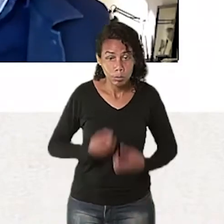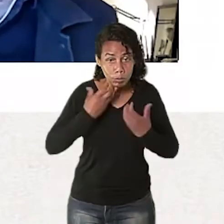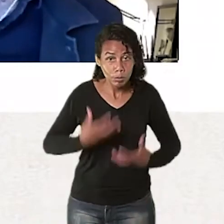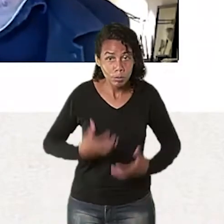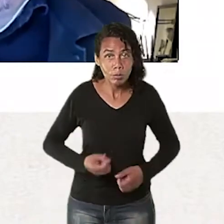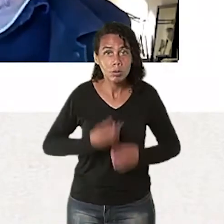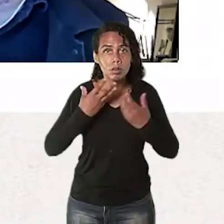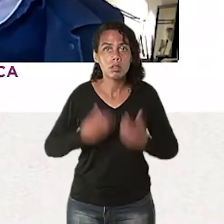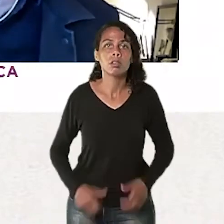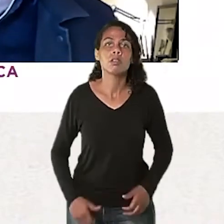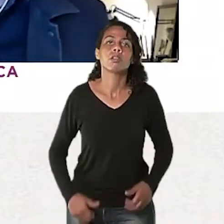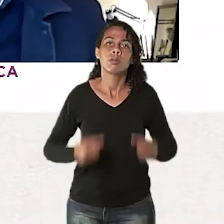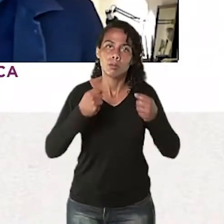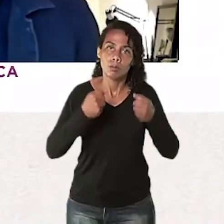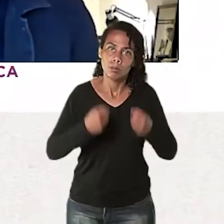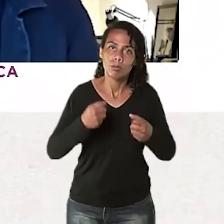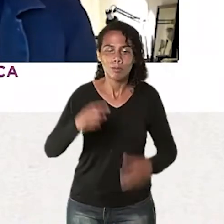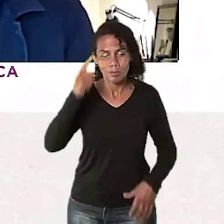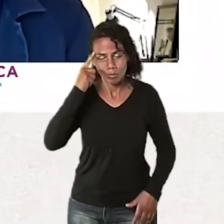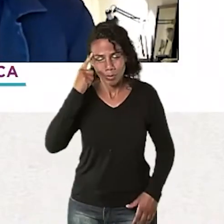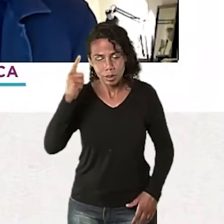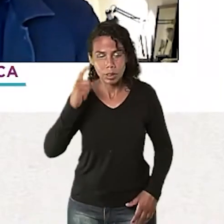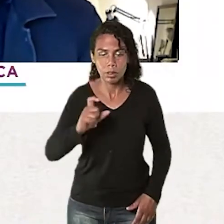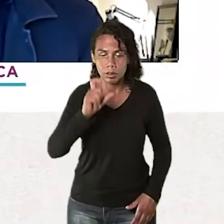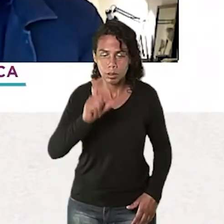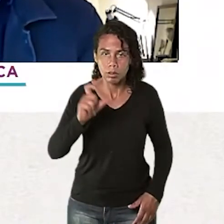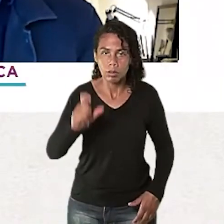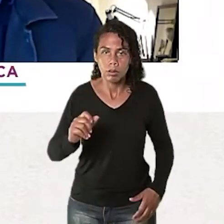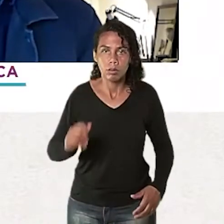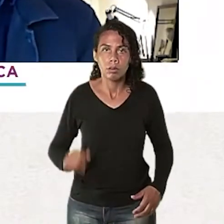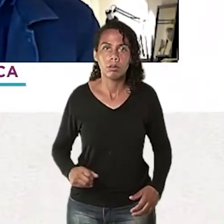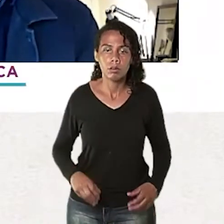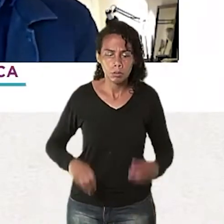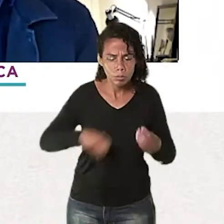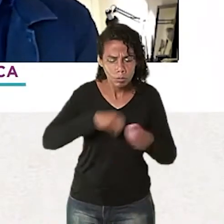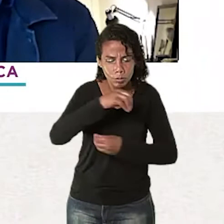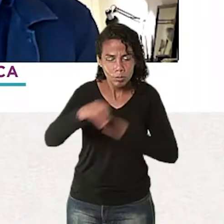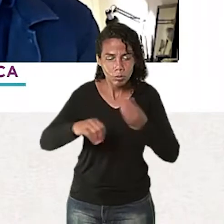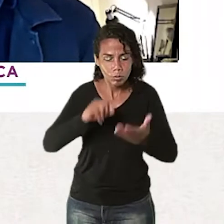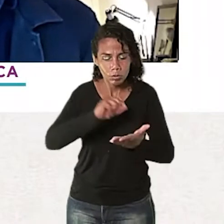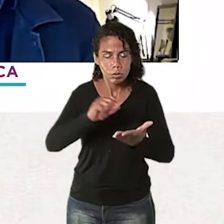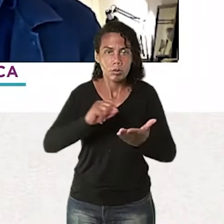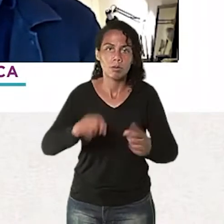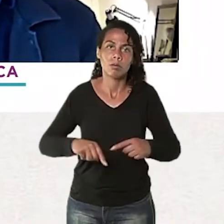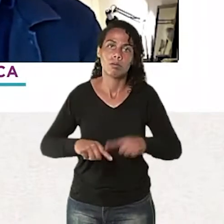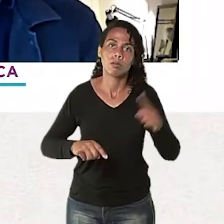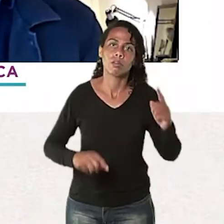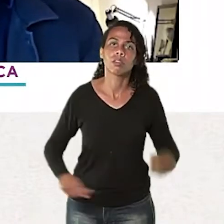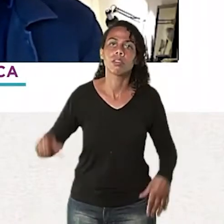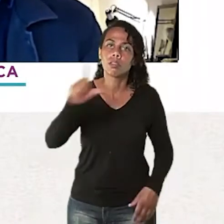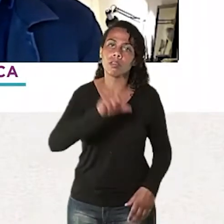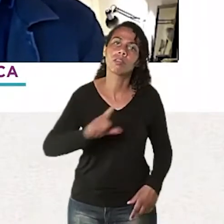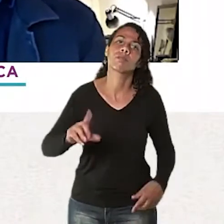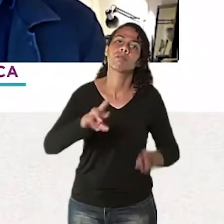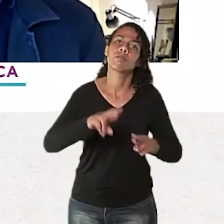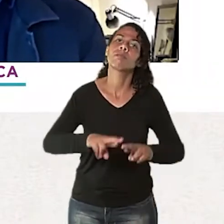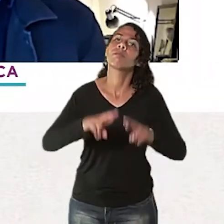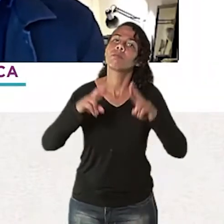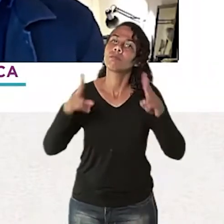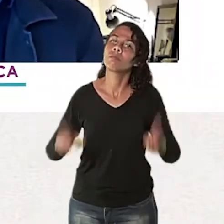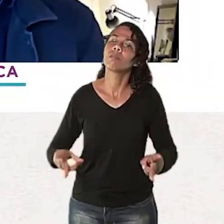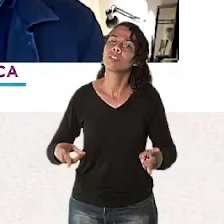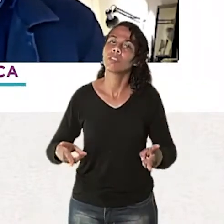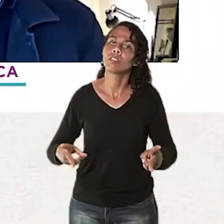fiz poucas vezes na minha vida porque eu respeito demais os poetas. Fiz algumas na pandemia. Fez?